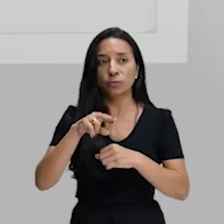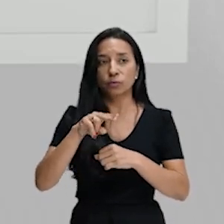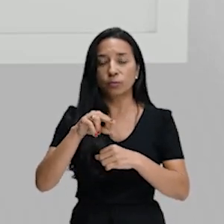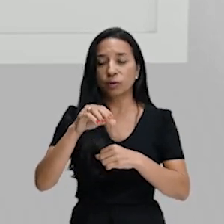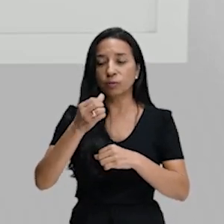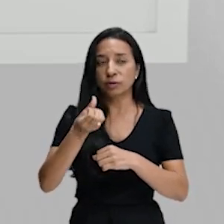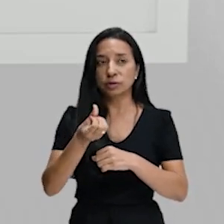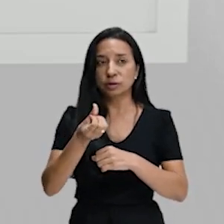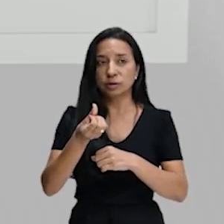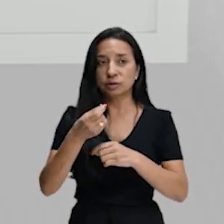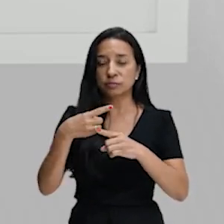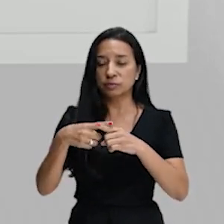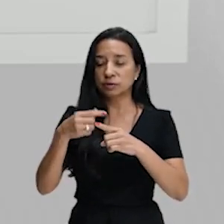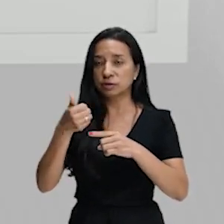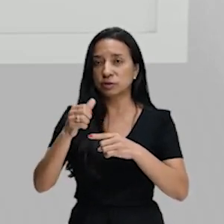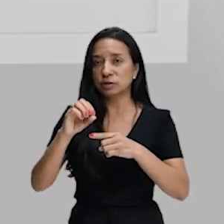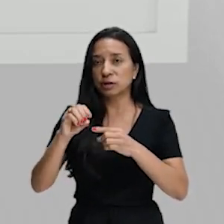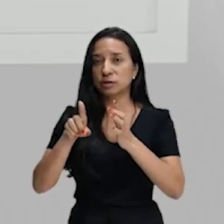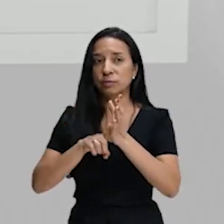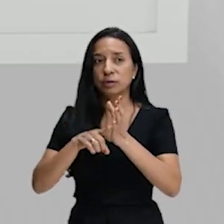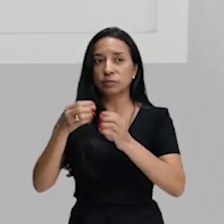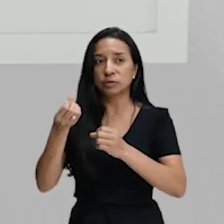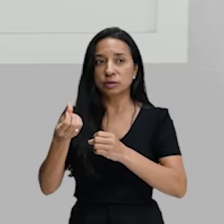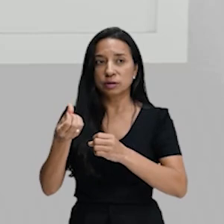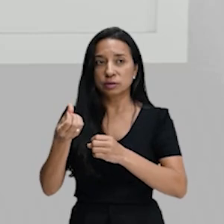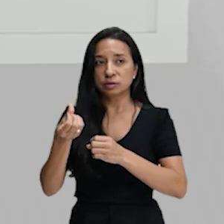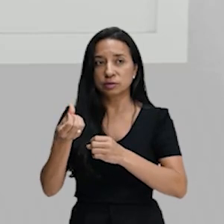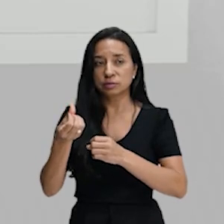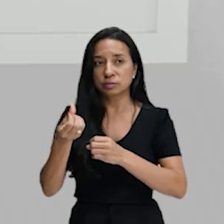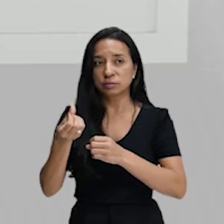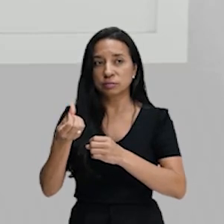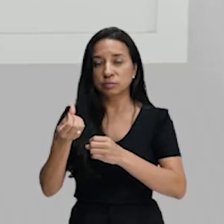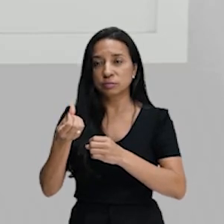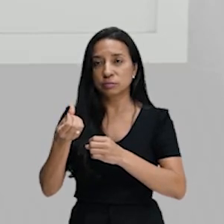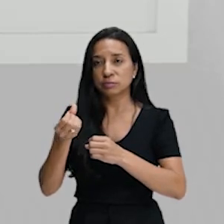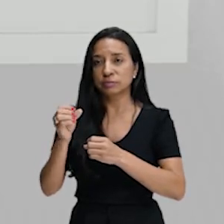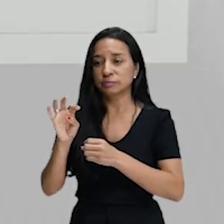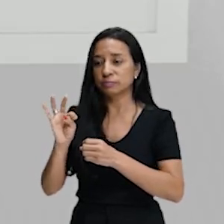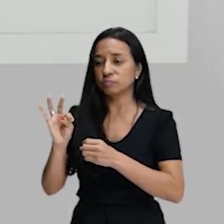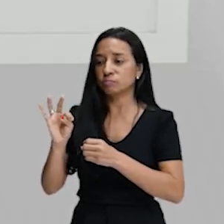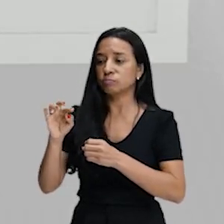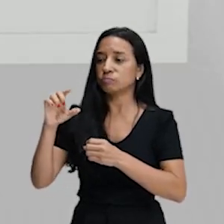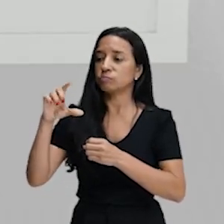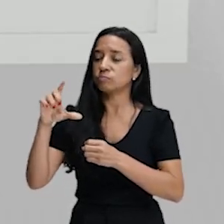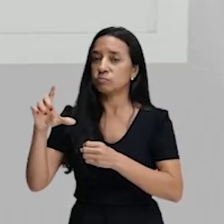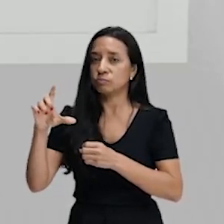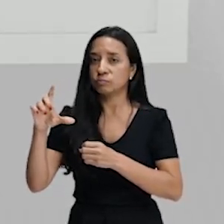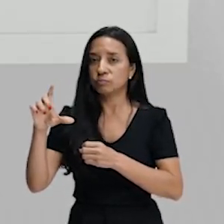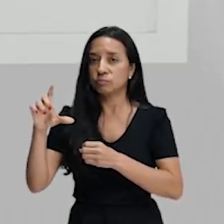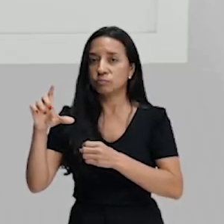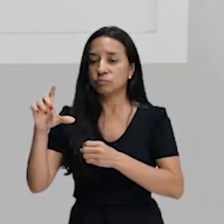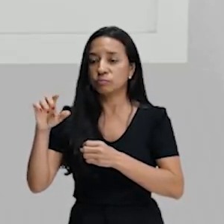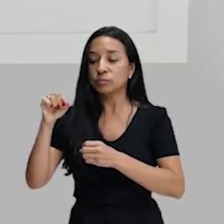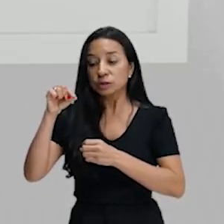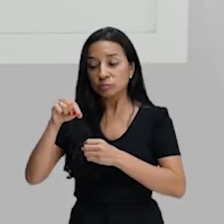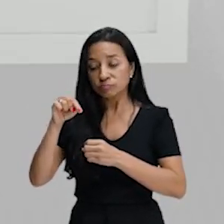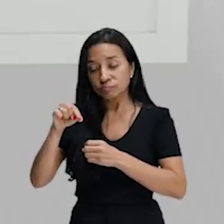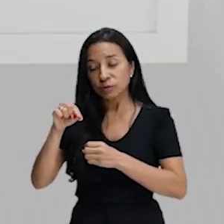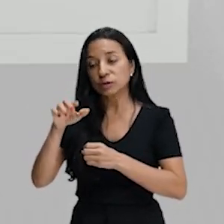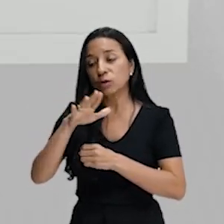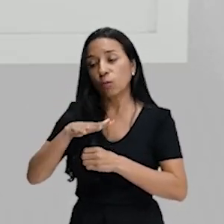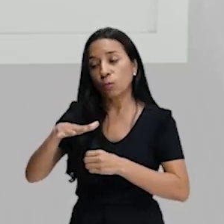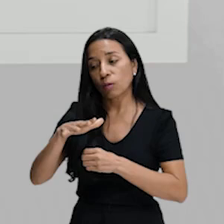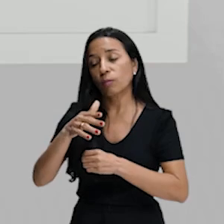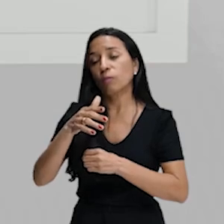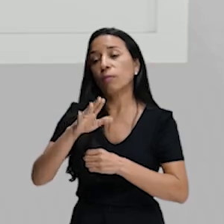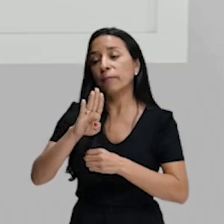vezes 10 a menos 6 Tesla. Pronto. Esse é o campo 1. O